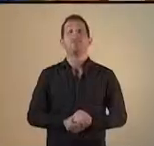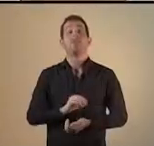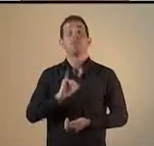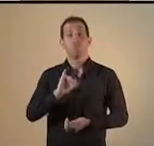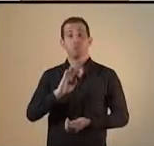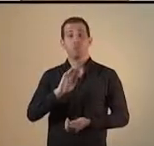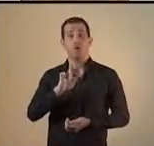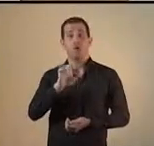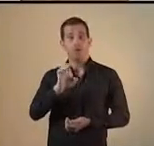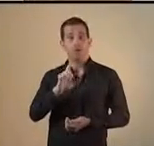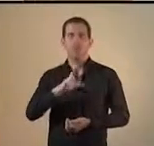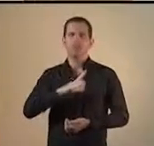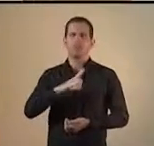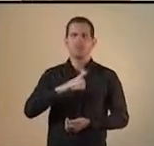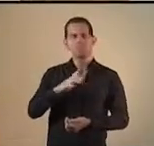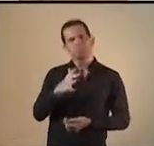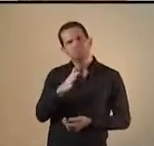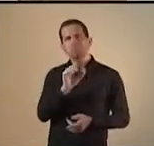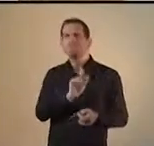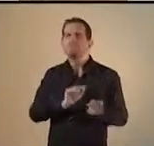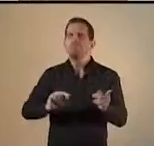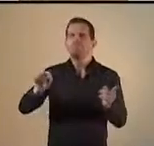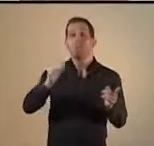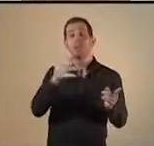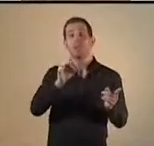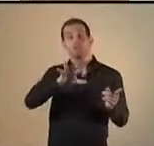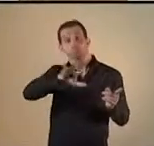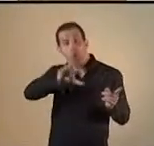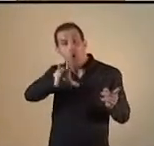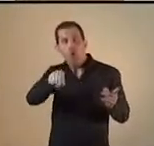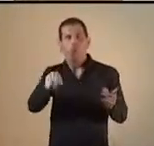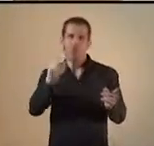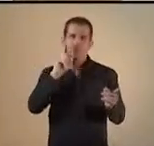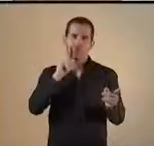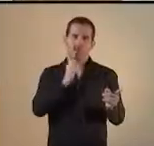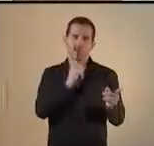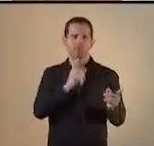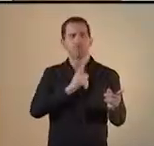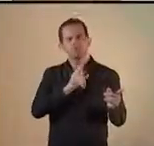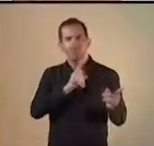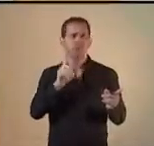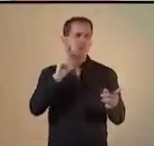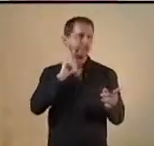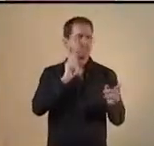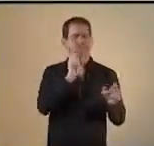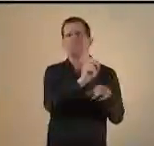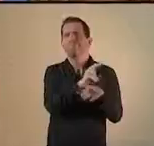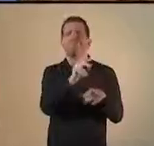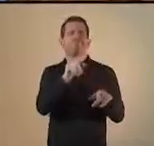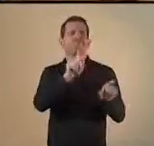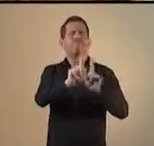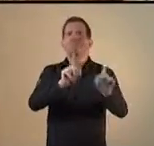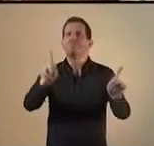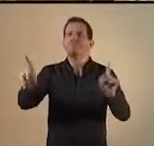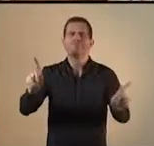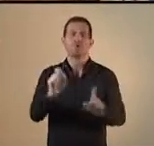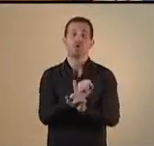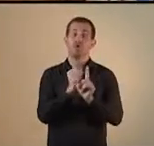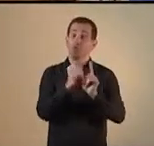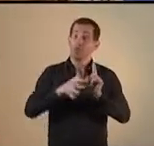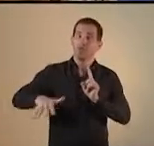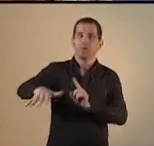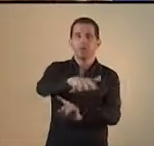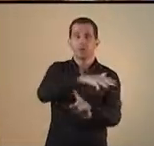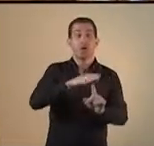Segundo o IBGE, o Brasil tem hoje cerca de 10 milhões de surdos, um público que circula por todos os lugares. Mas para que